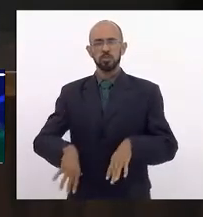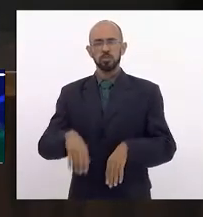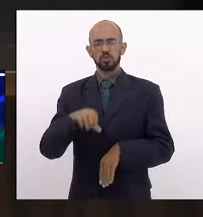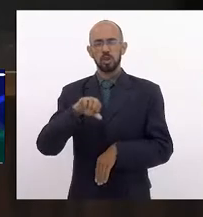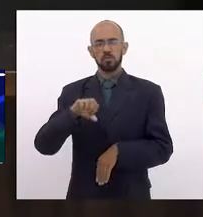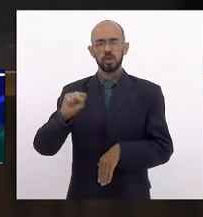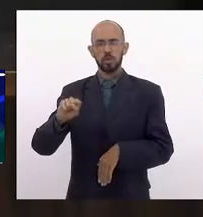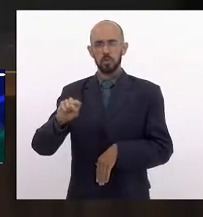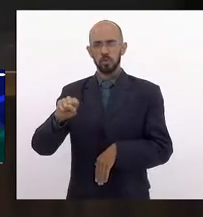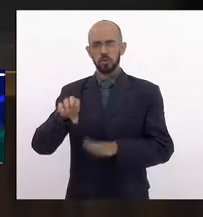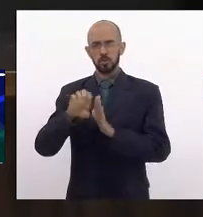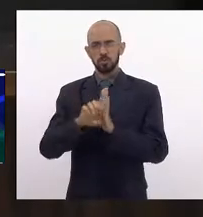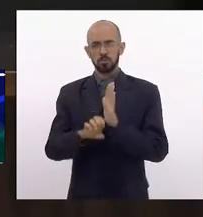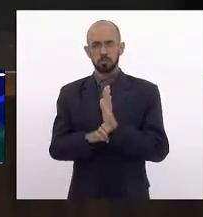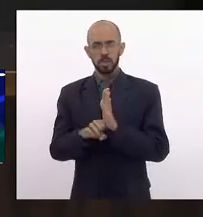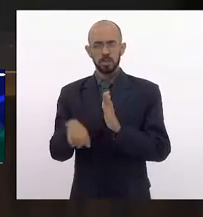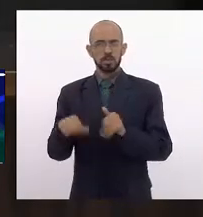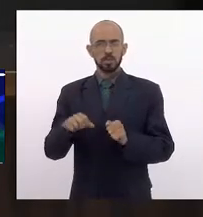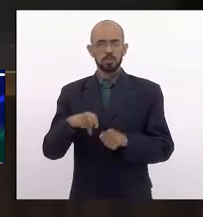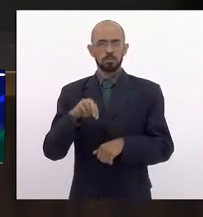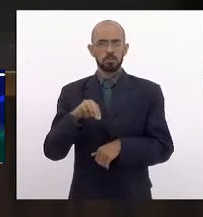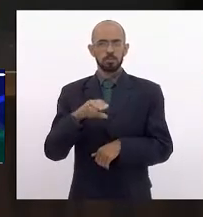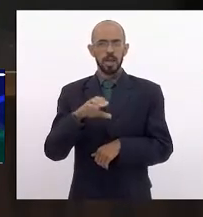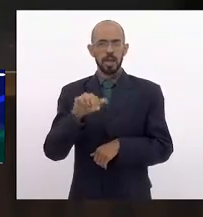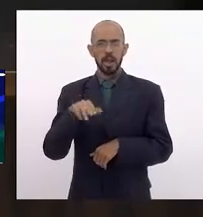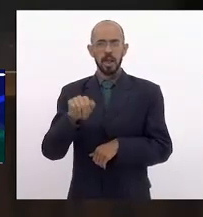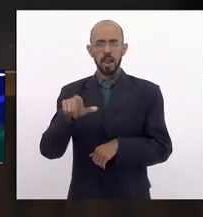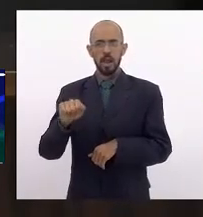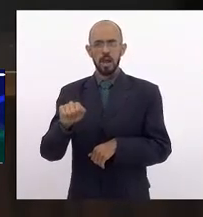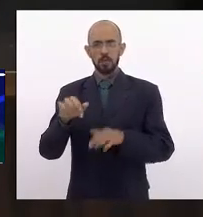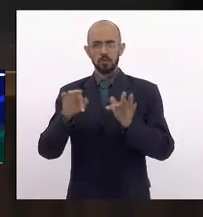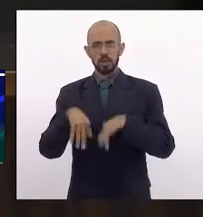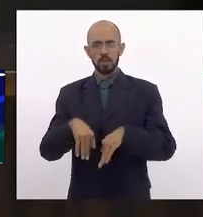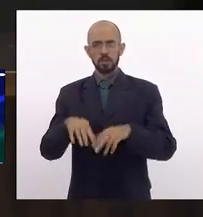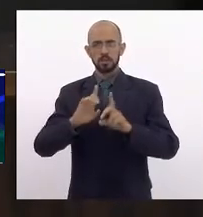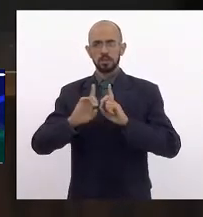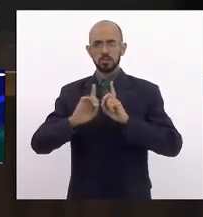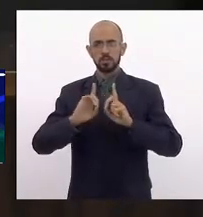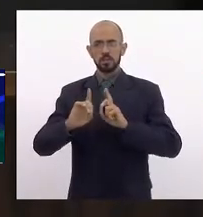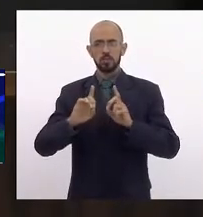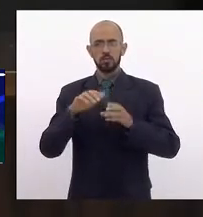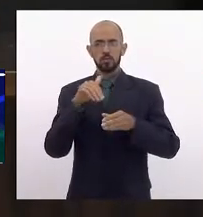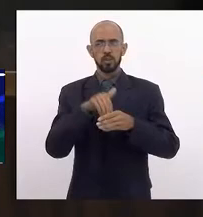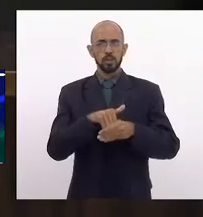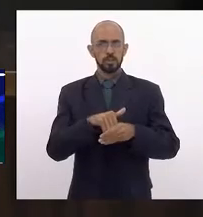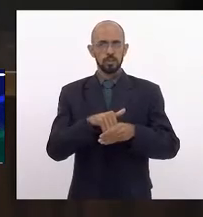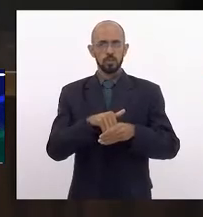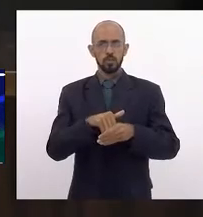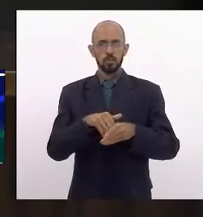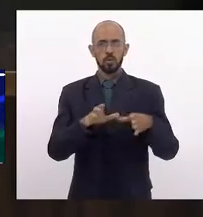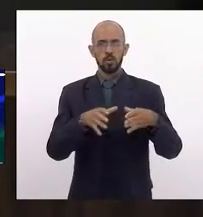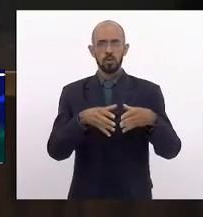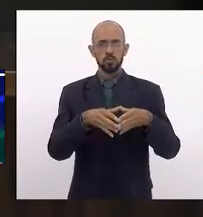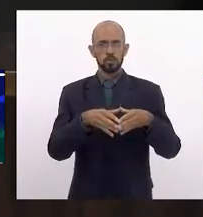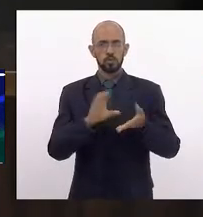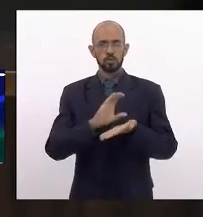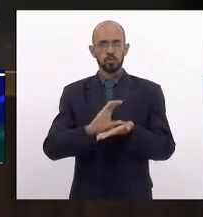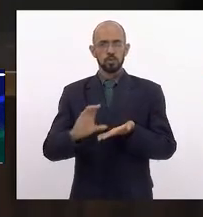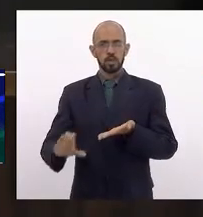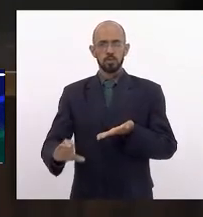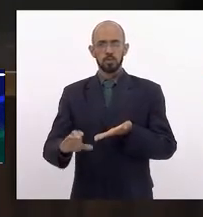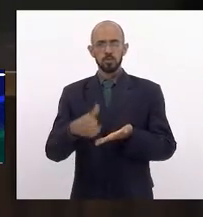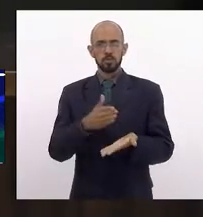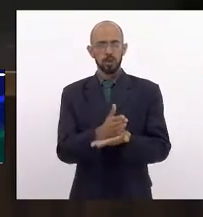98 emendas ela tô deitada mas canela e discussão nova Elite 27 fusão é e votação o parecer da comissão de orçamento